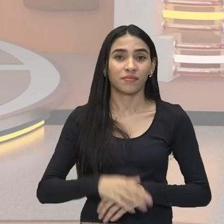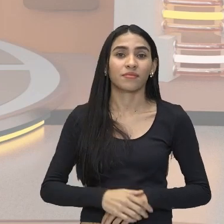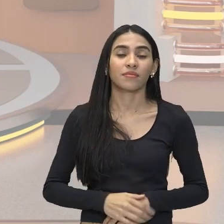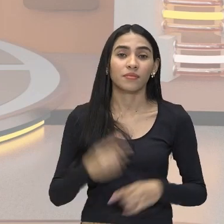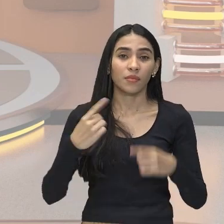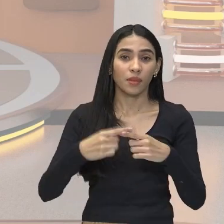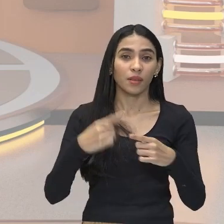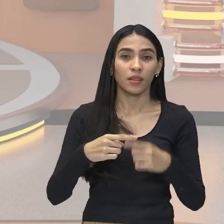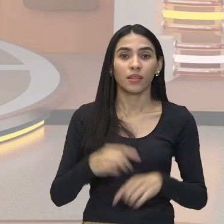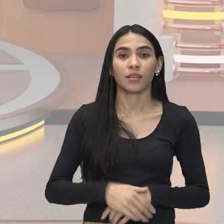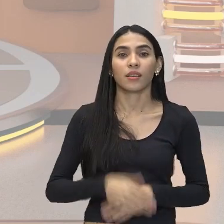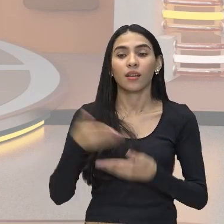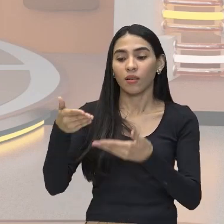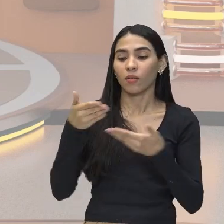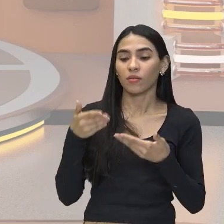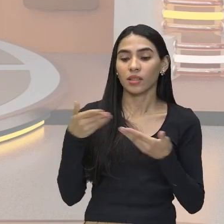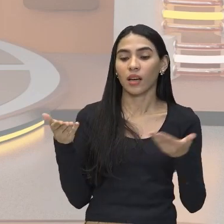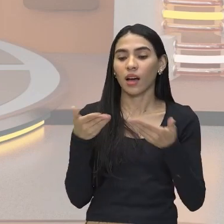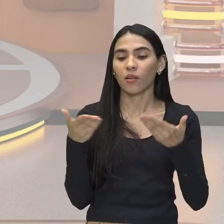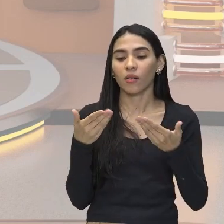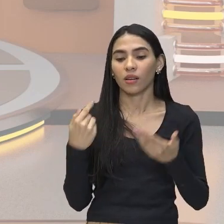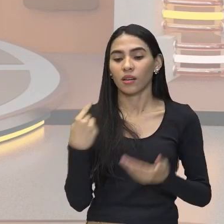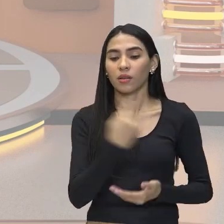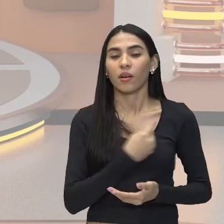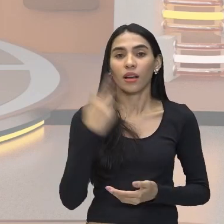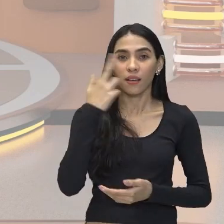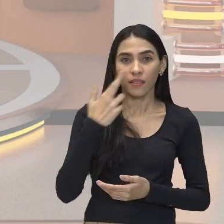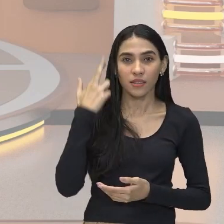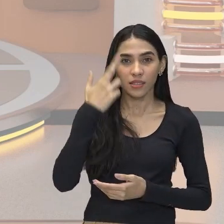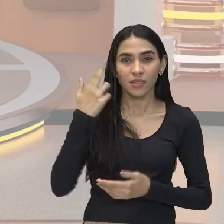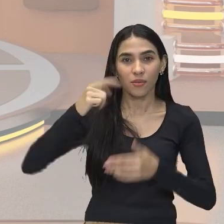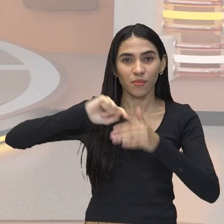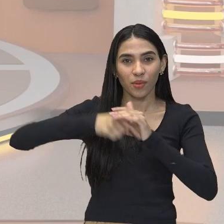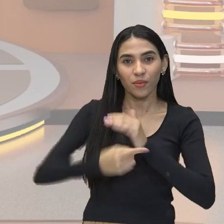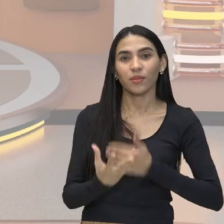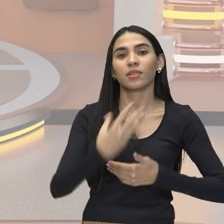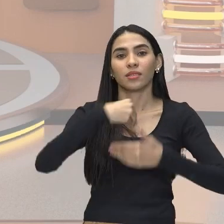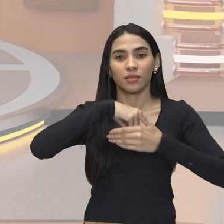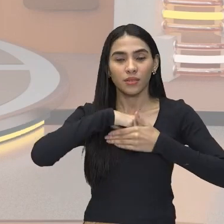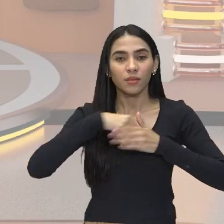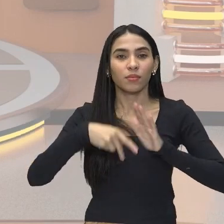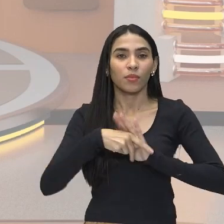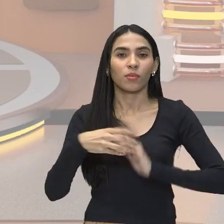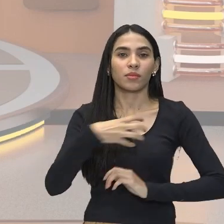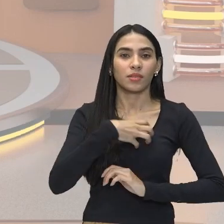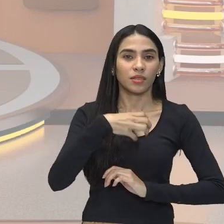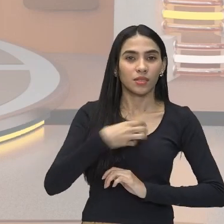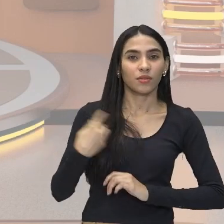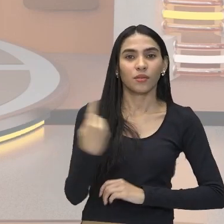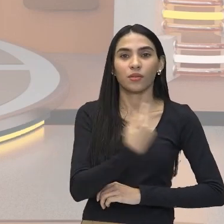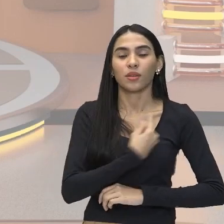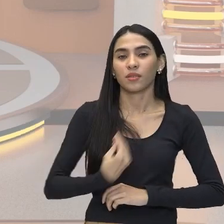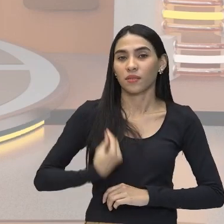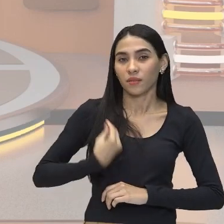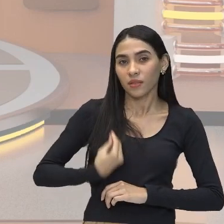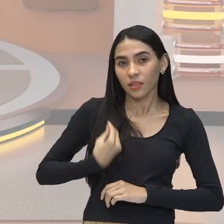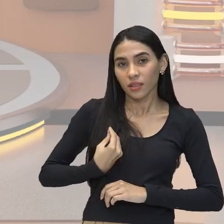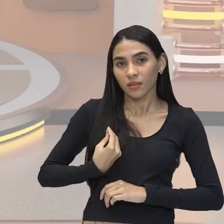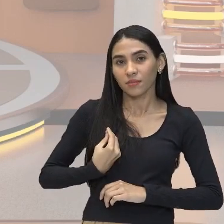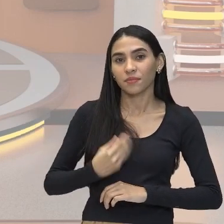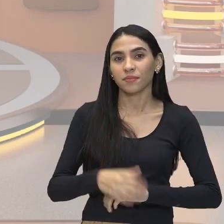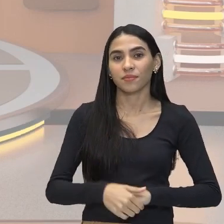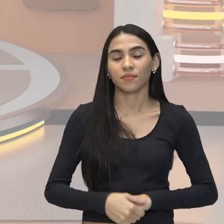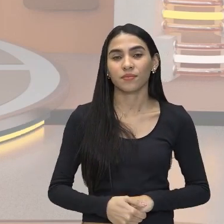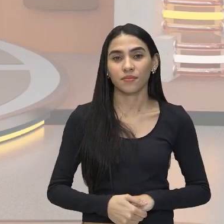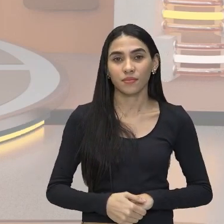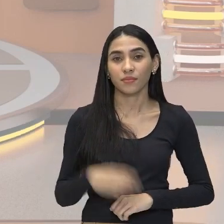ela nos convida a uma reflexão bem profunda do sentido que nós estamos dando para a nossa